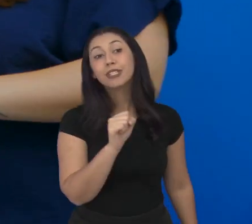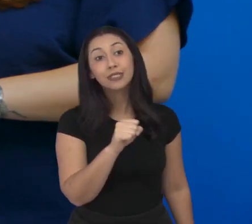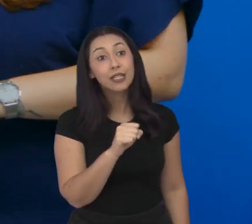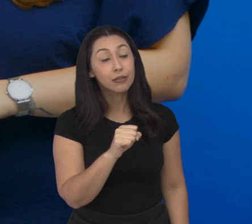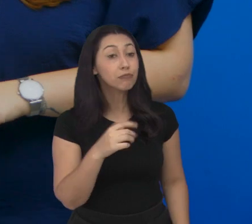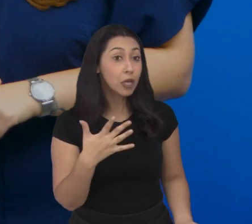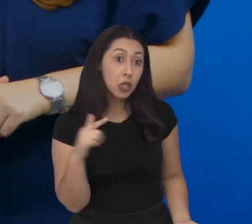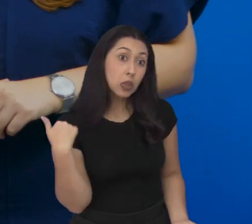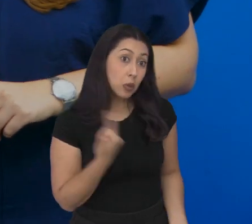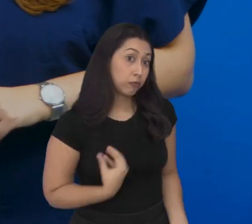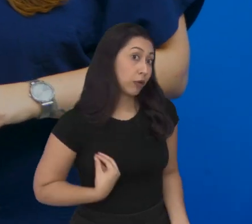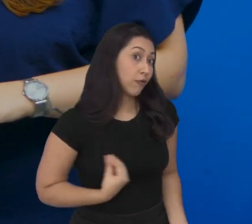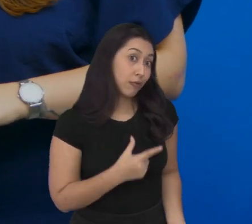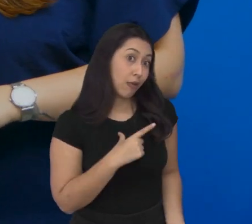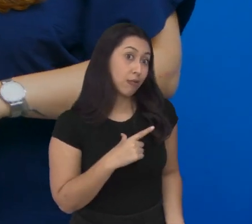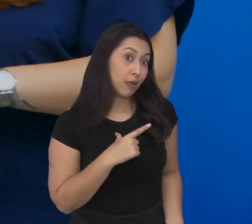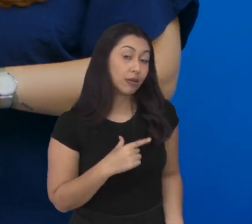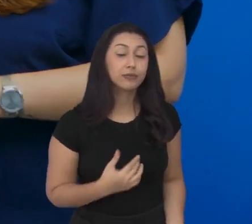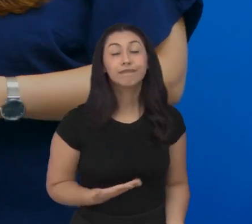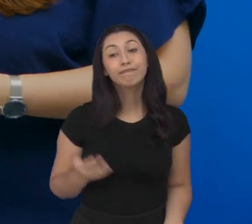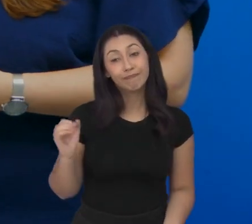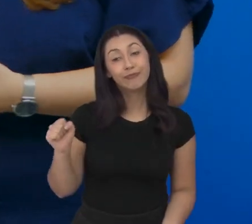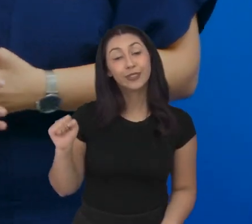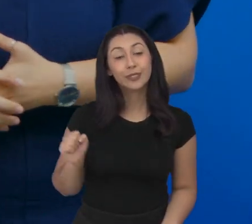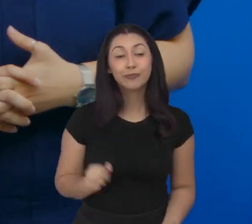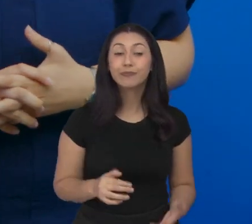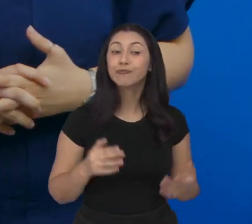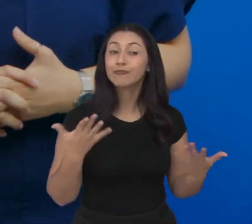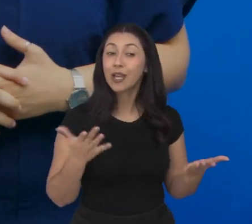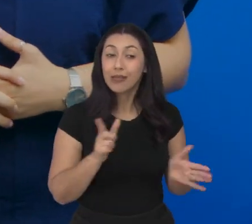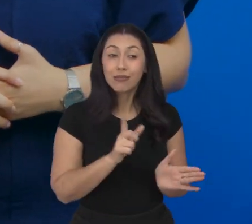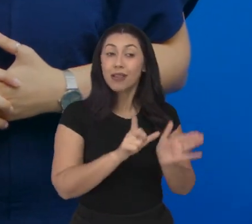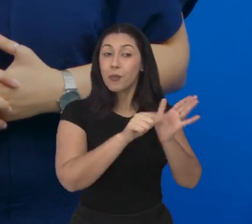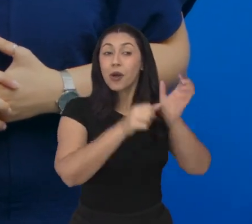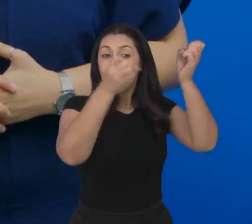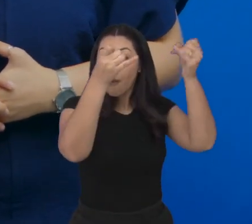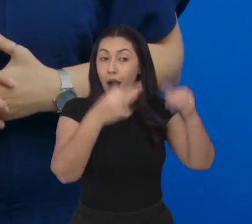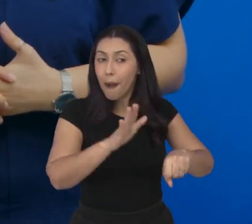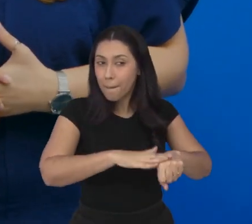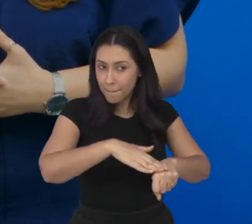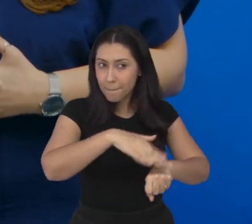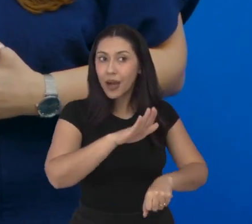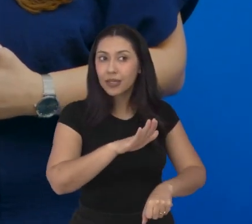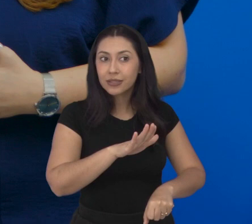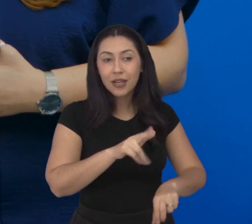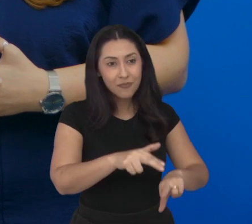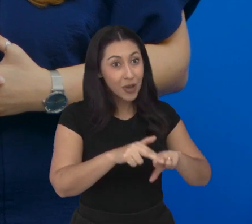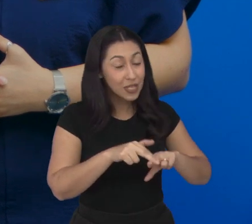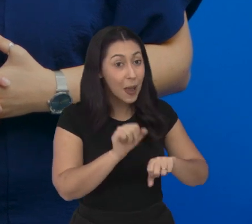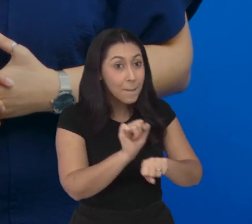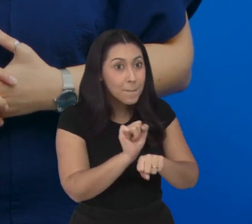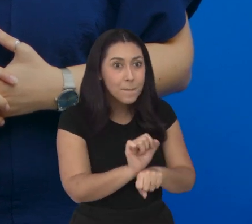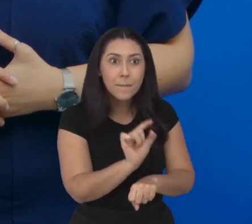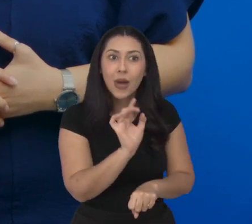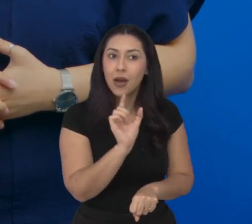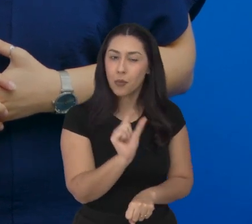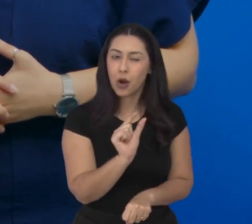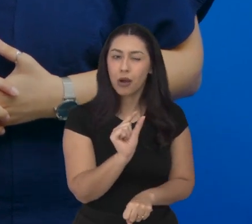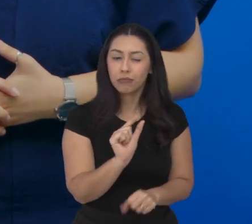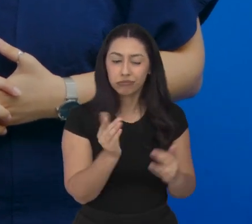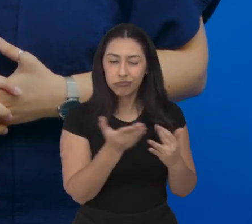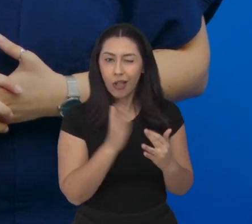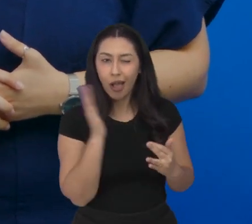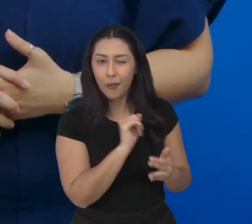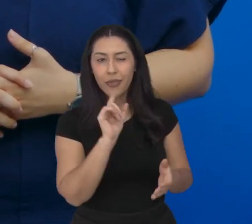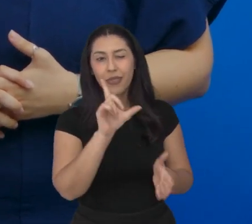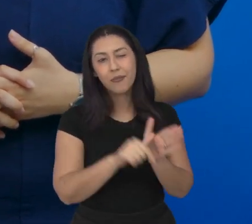né? Exatamente, faz parte do nosso dia a dia, né? Exato. Bom, a gente vai entender mais a respeito disso no segundo bloco. Por isso, Sobre Política faz